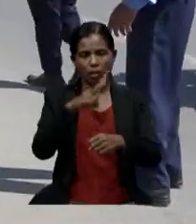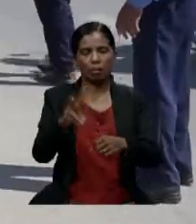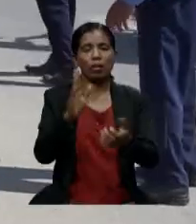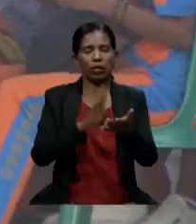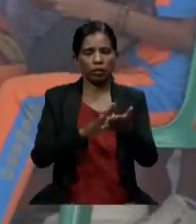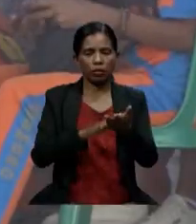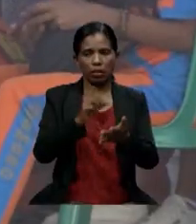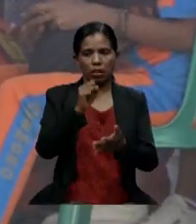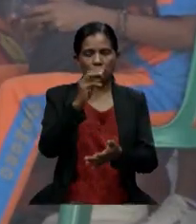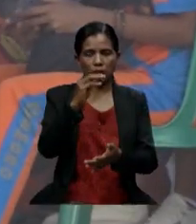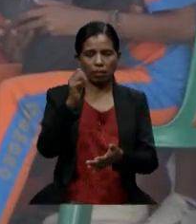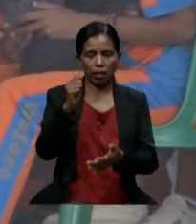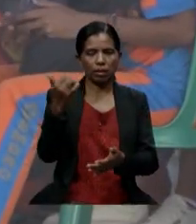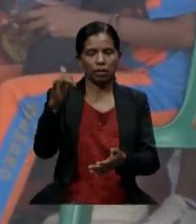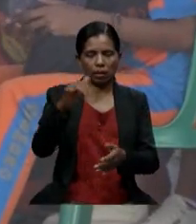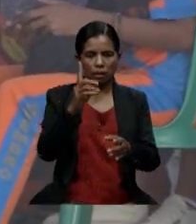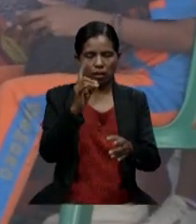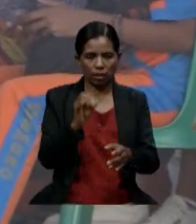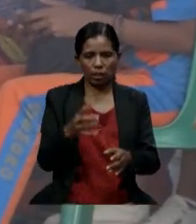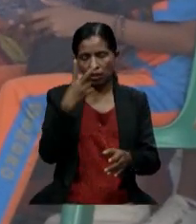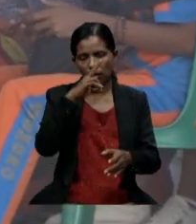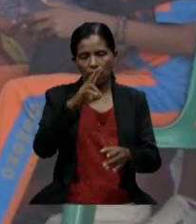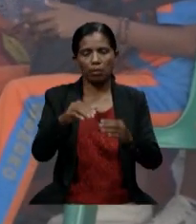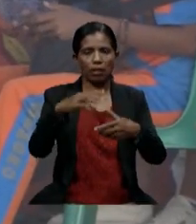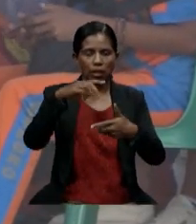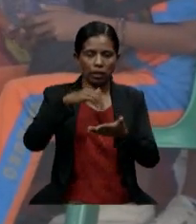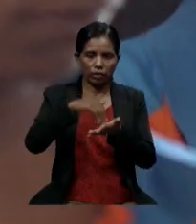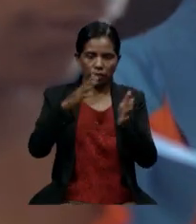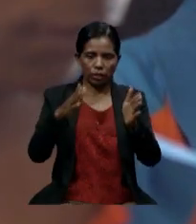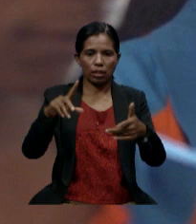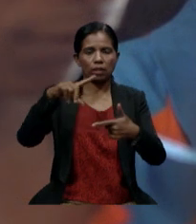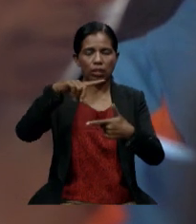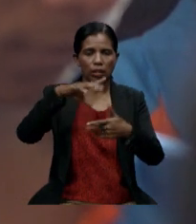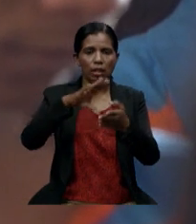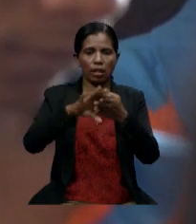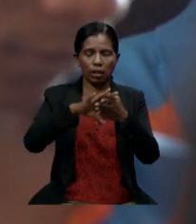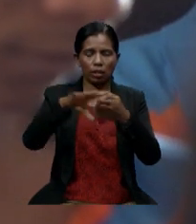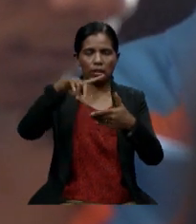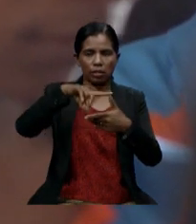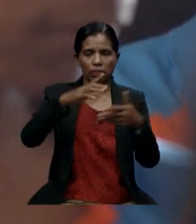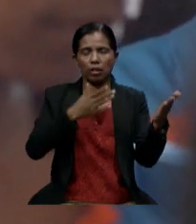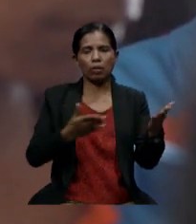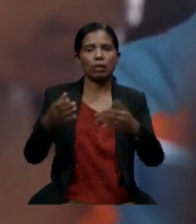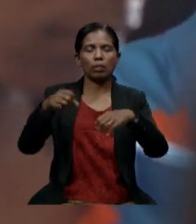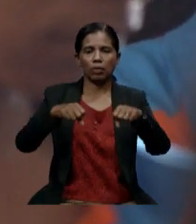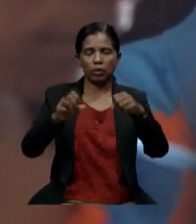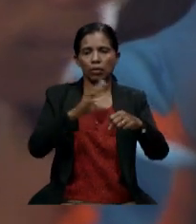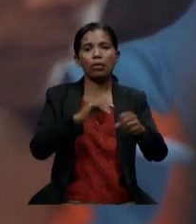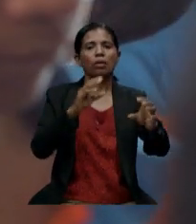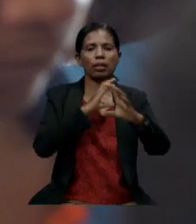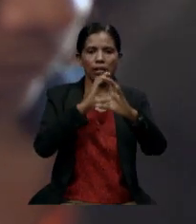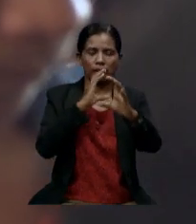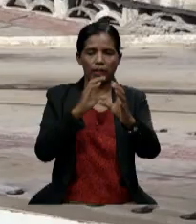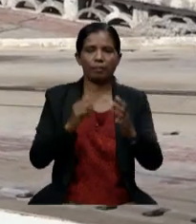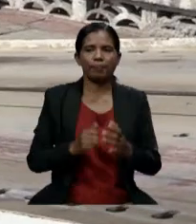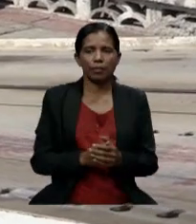Secundária Sira e a capital de Ili, onde rala passa revista ba estudante Sira nha carta condução na belori motorizada no careta.